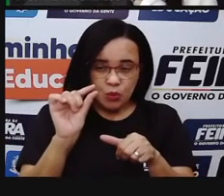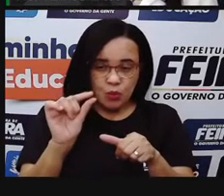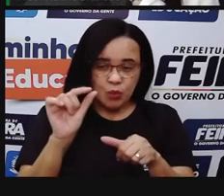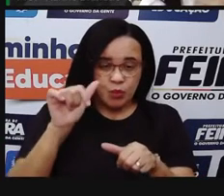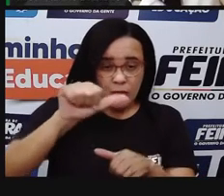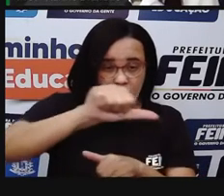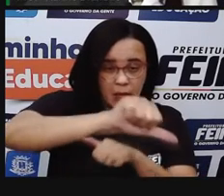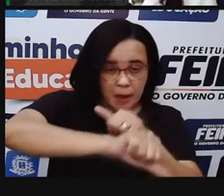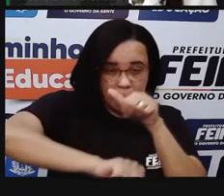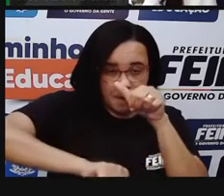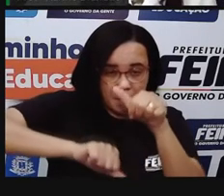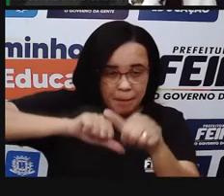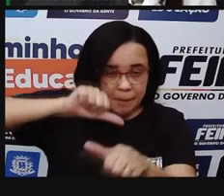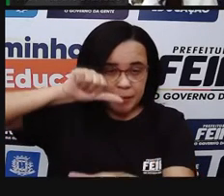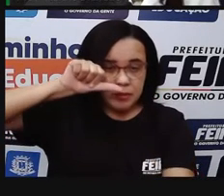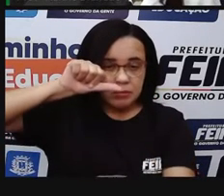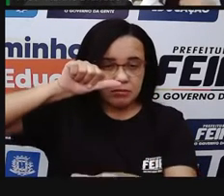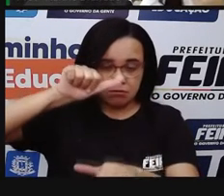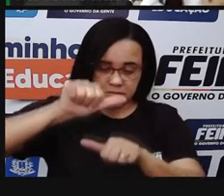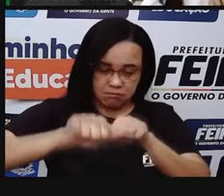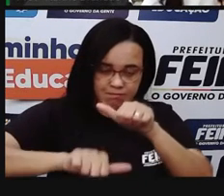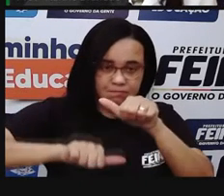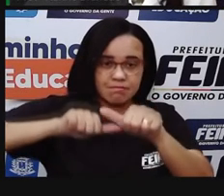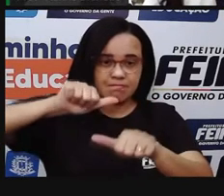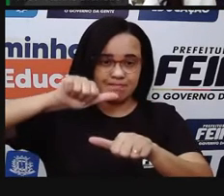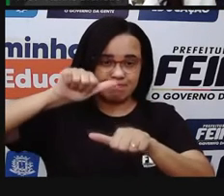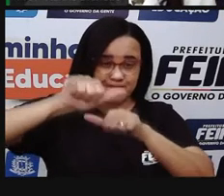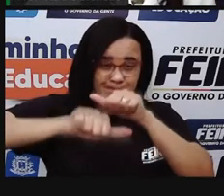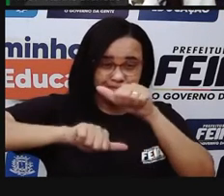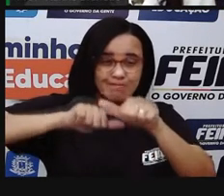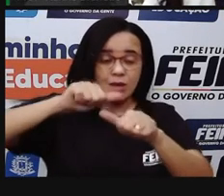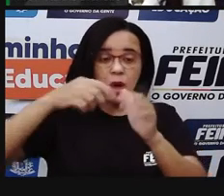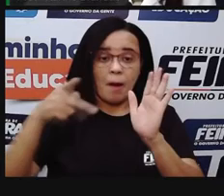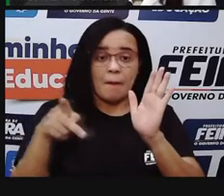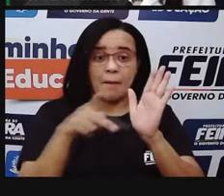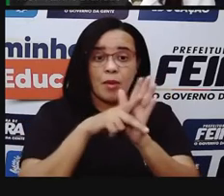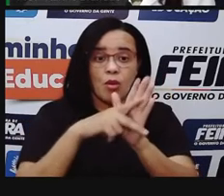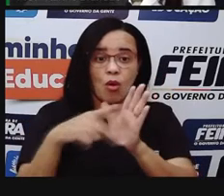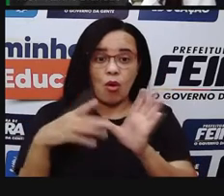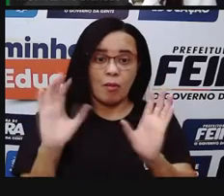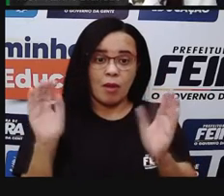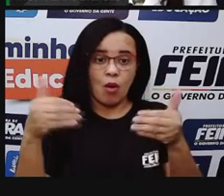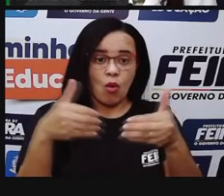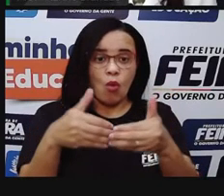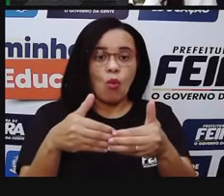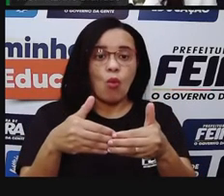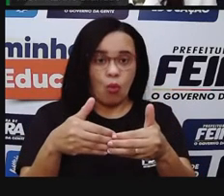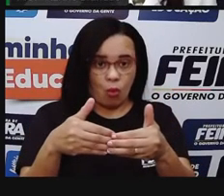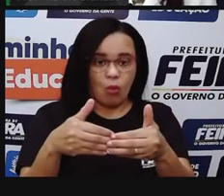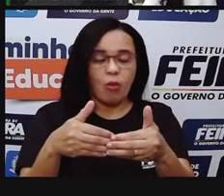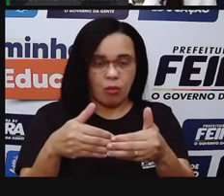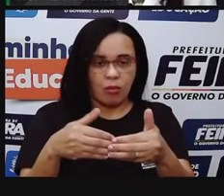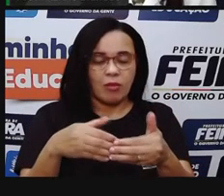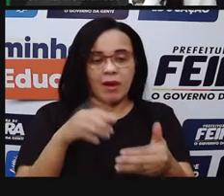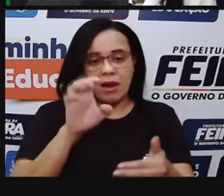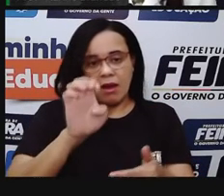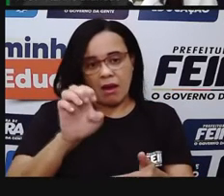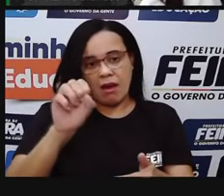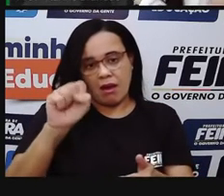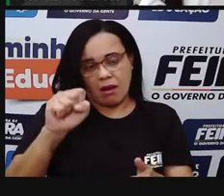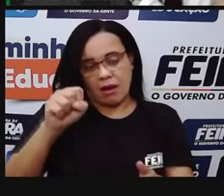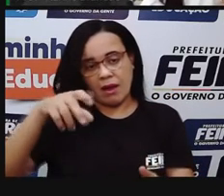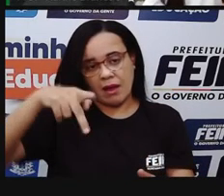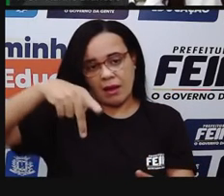sofrer modificações bem específicas no seu corpo, né? Então, e eles então passam uma fase da